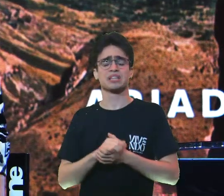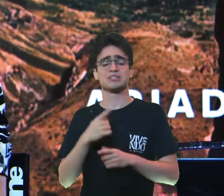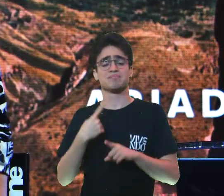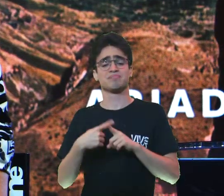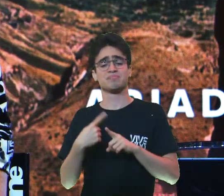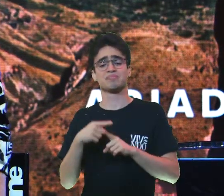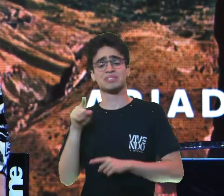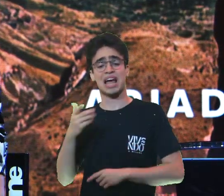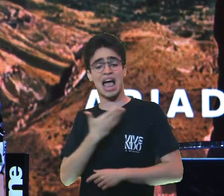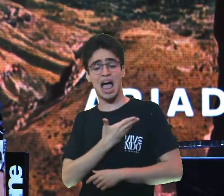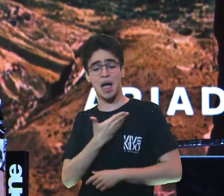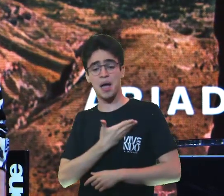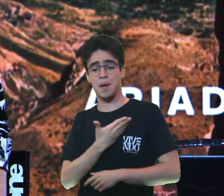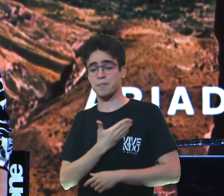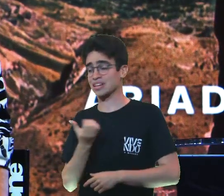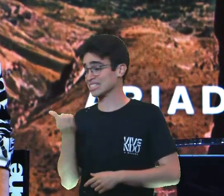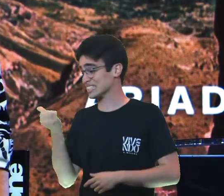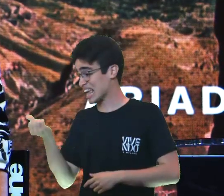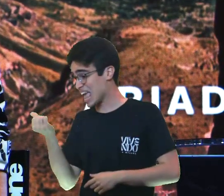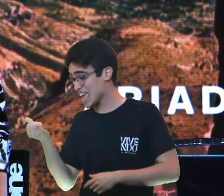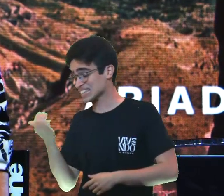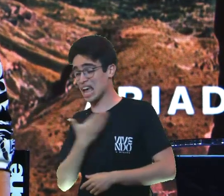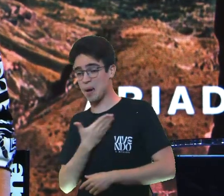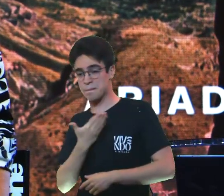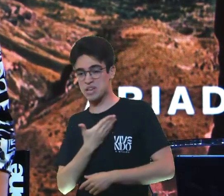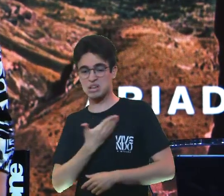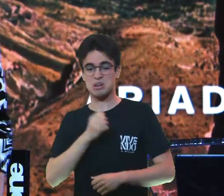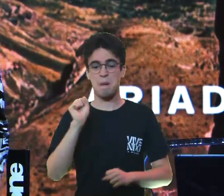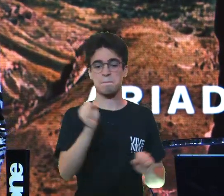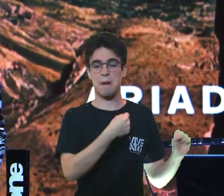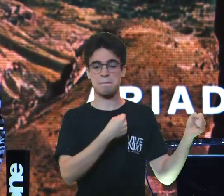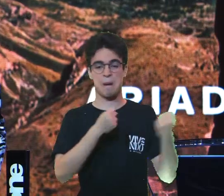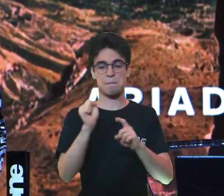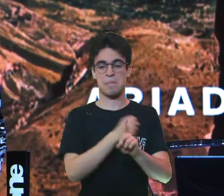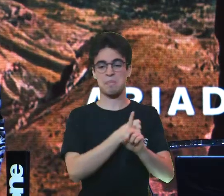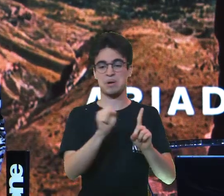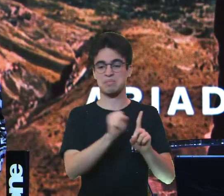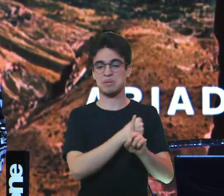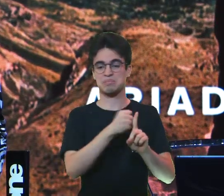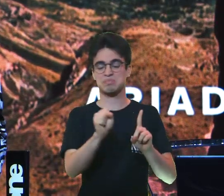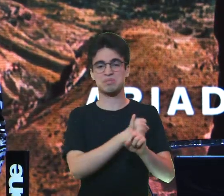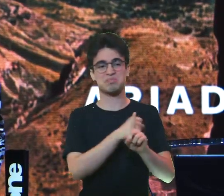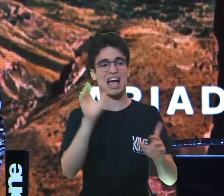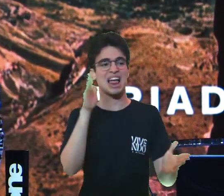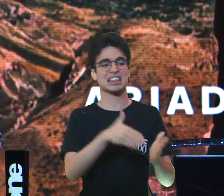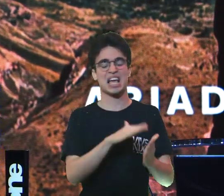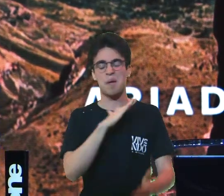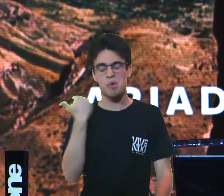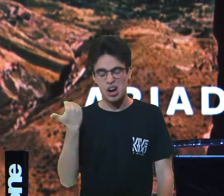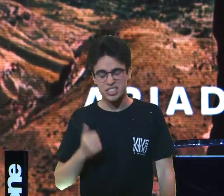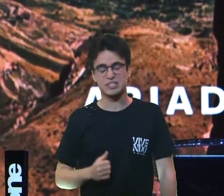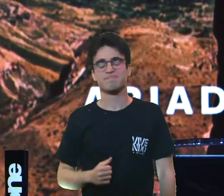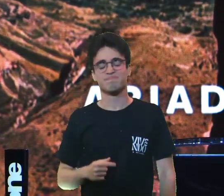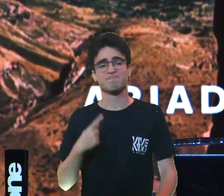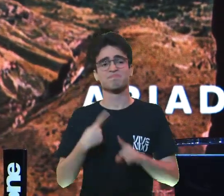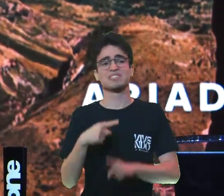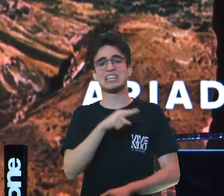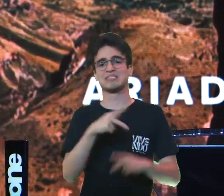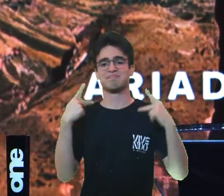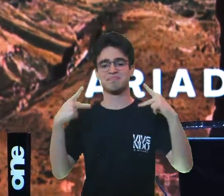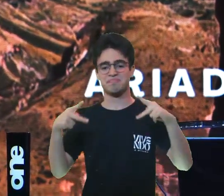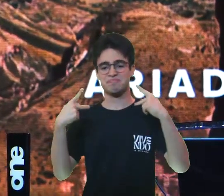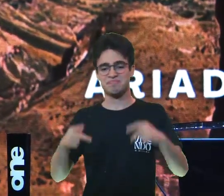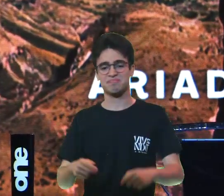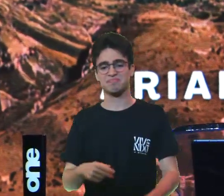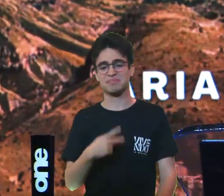dos seus amigos o espancaram até a morte por ele pregar o evangelho e jogaram o